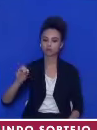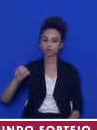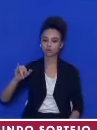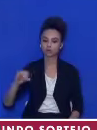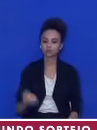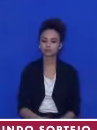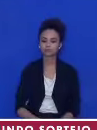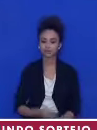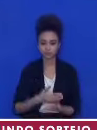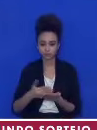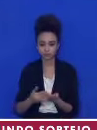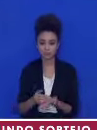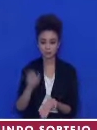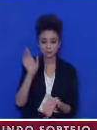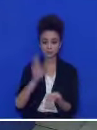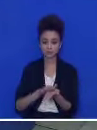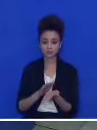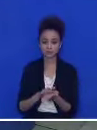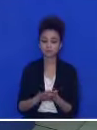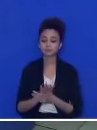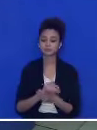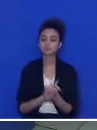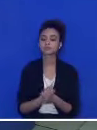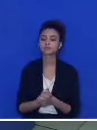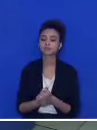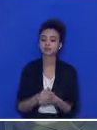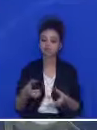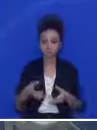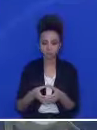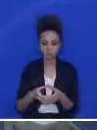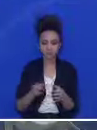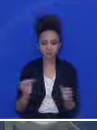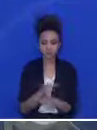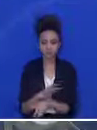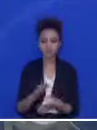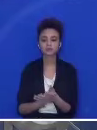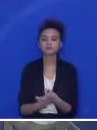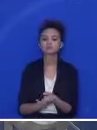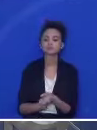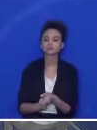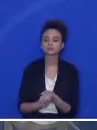Vamos começar. Apostas em mãos. Bolas posicionadas.